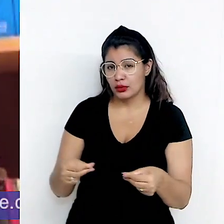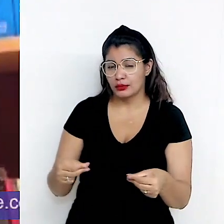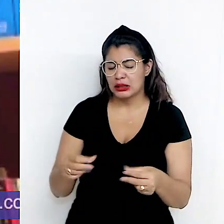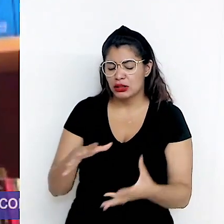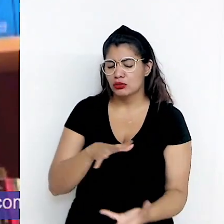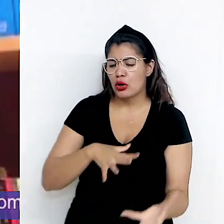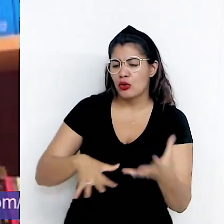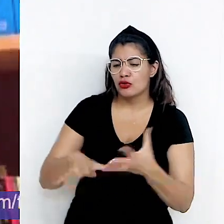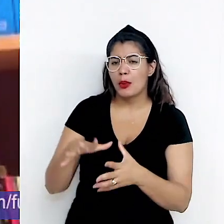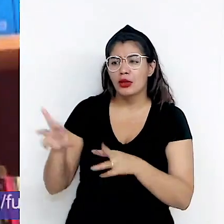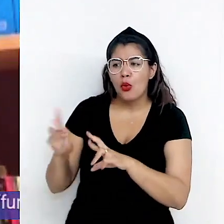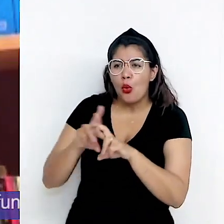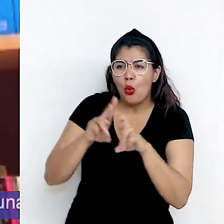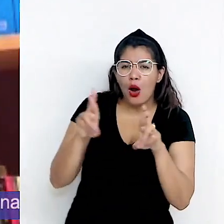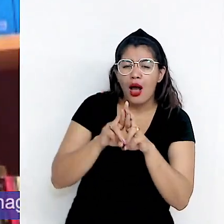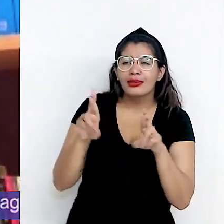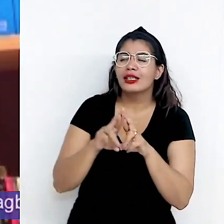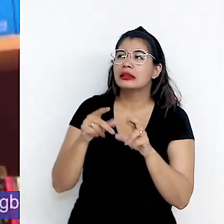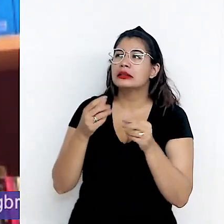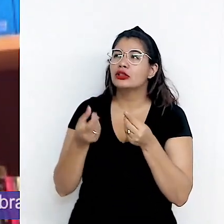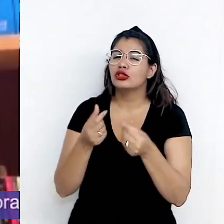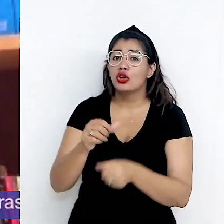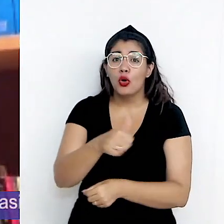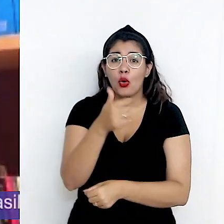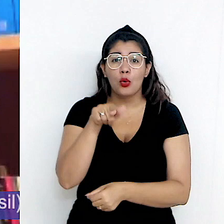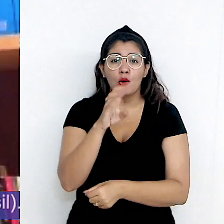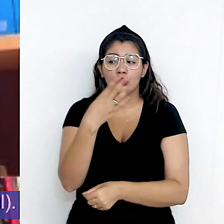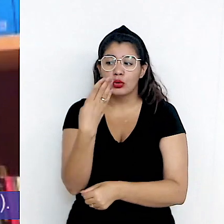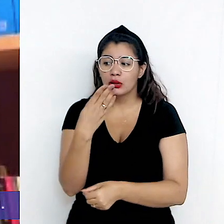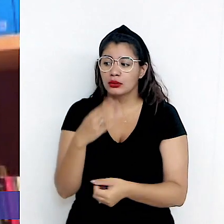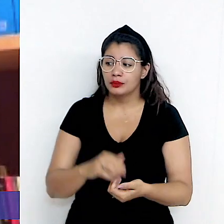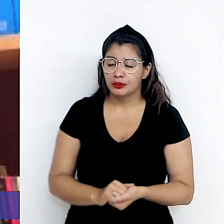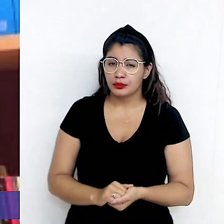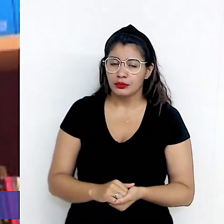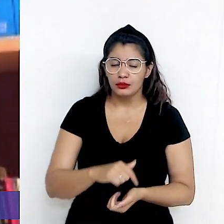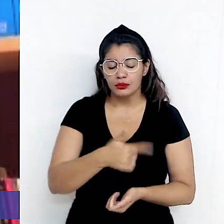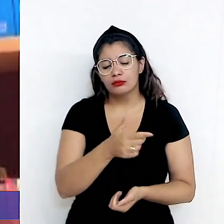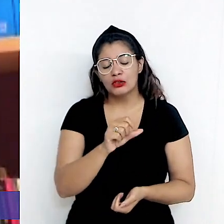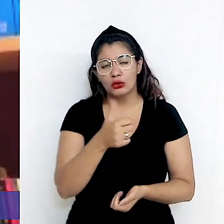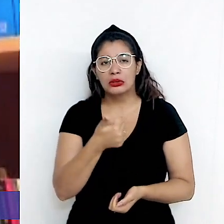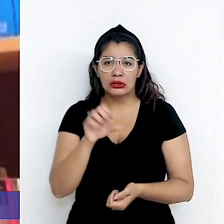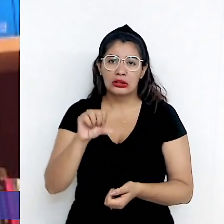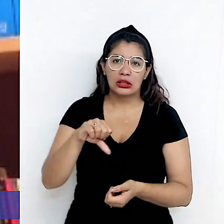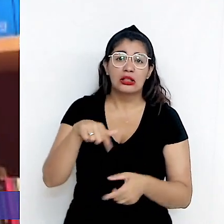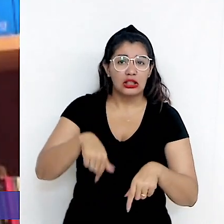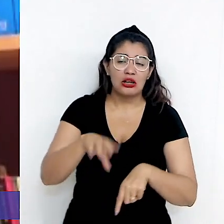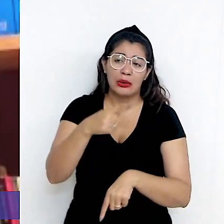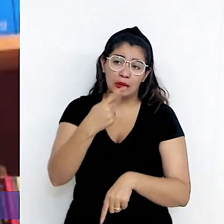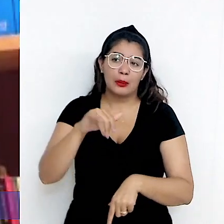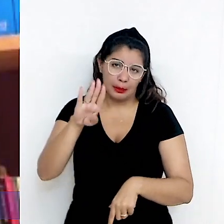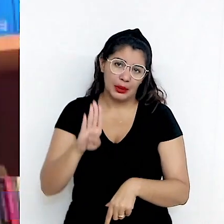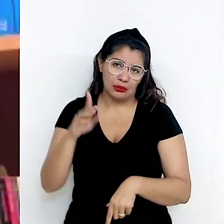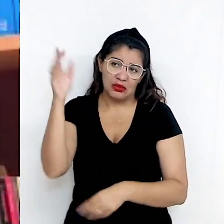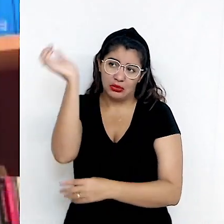geral uma corrente de comércio exterior de 1.4 trilhão de dólares e 2019 que é mais ou menos o PIB brasileiro